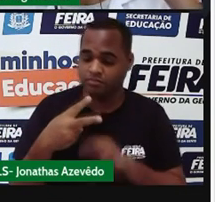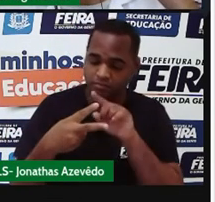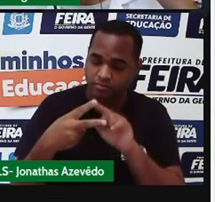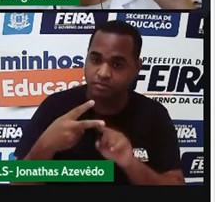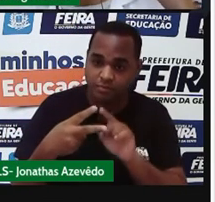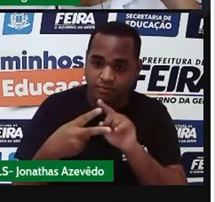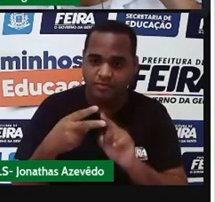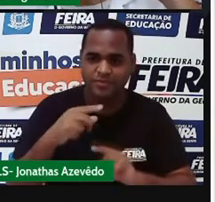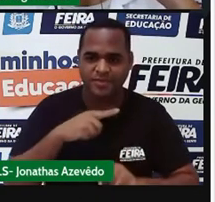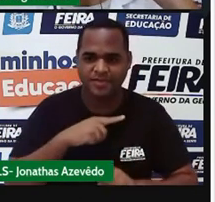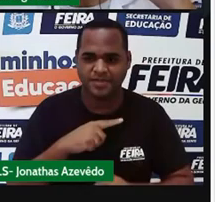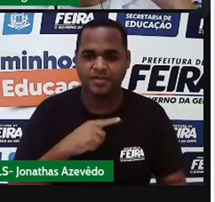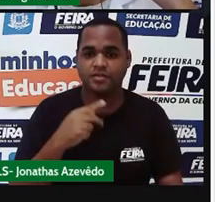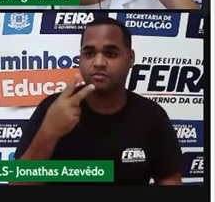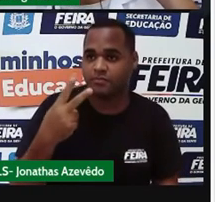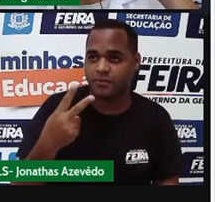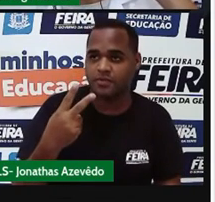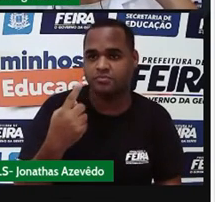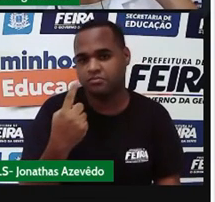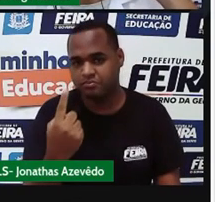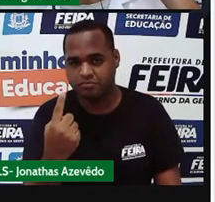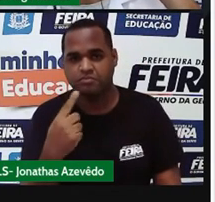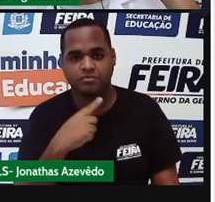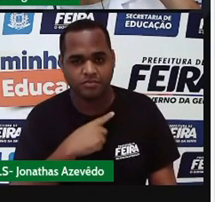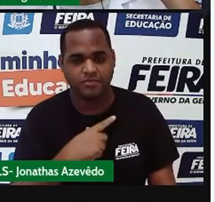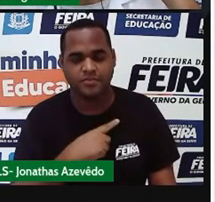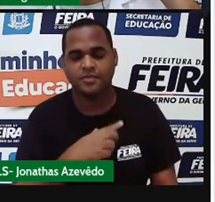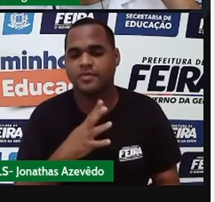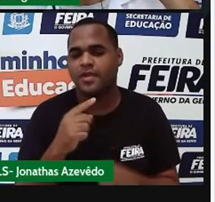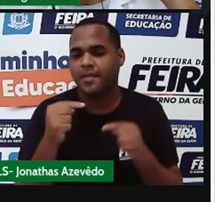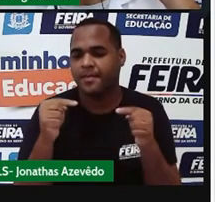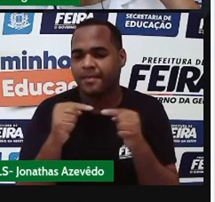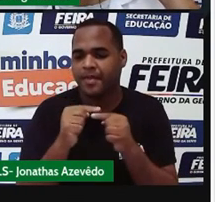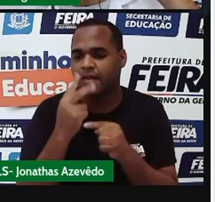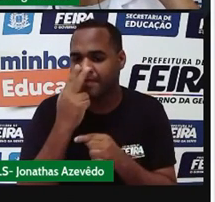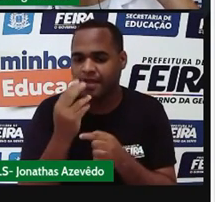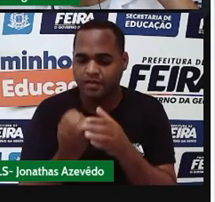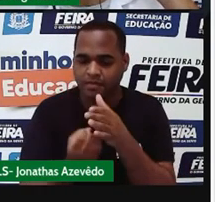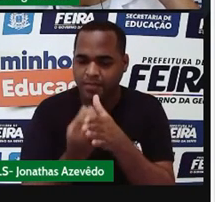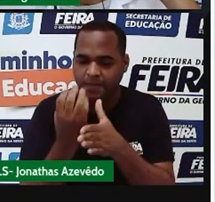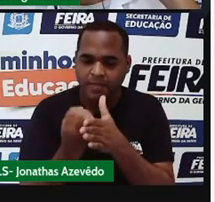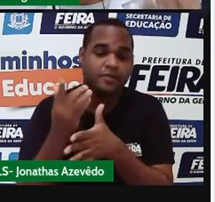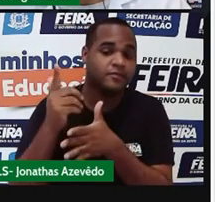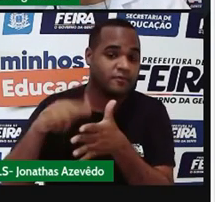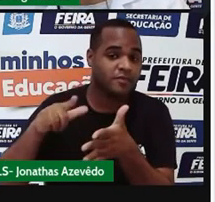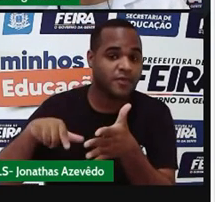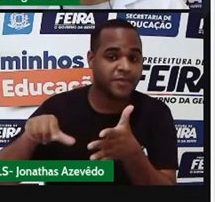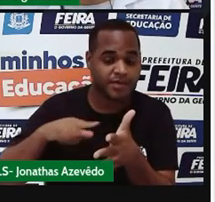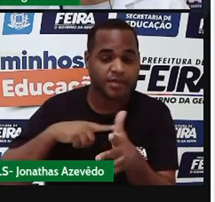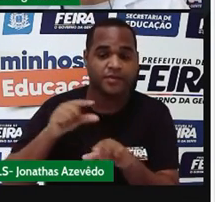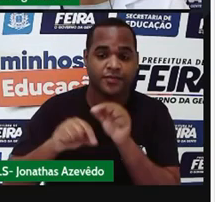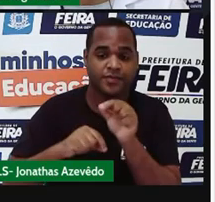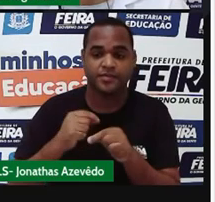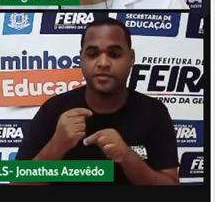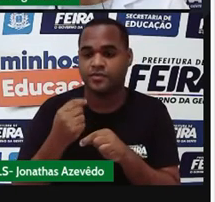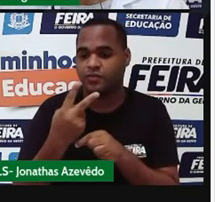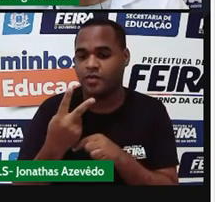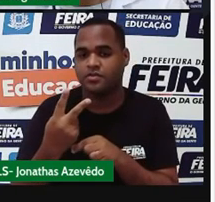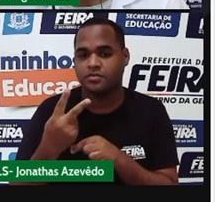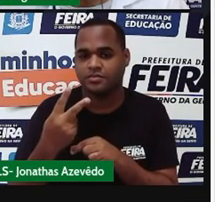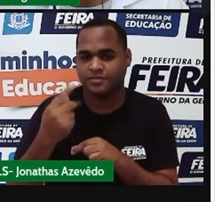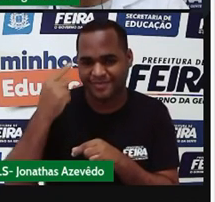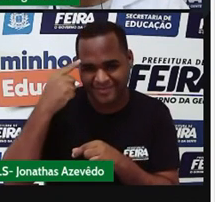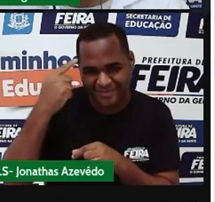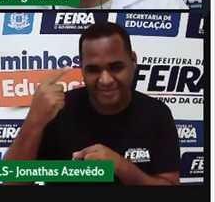algarismos o dois e um isso faz aparecer embaixo na fração dois números novos